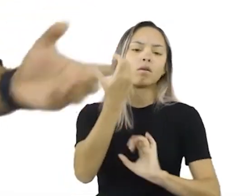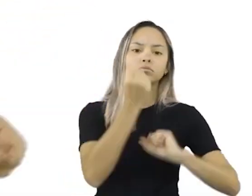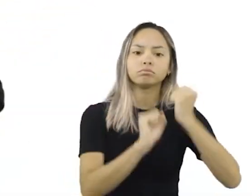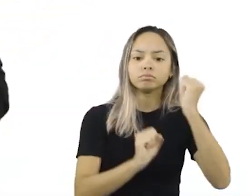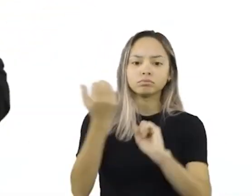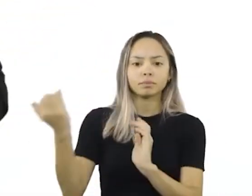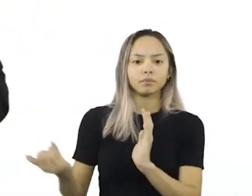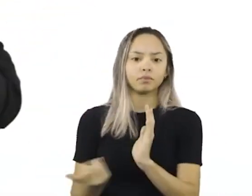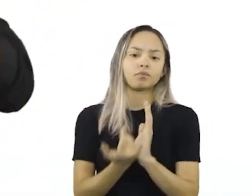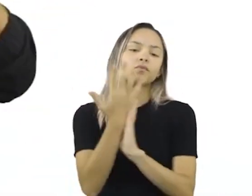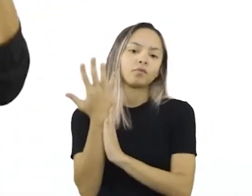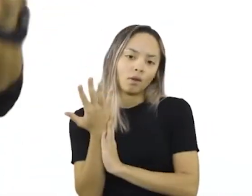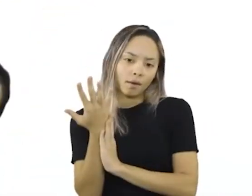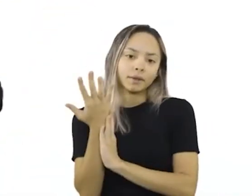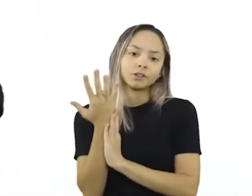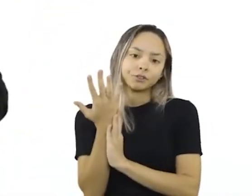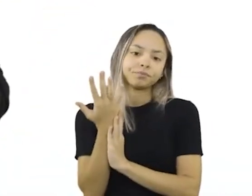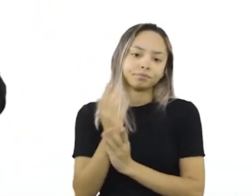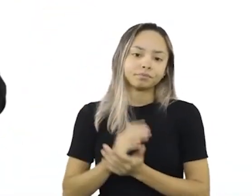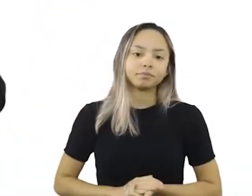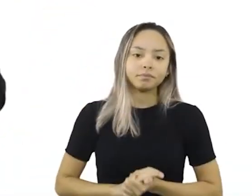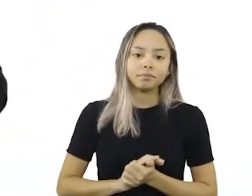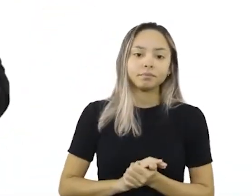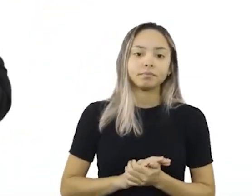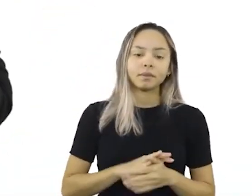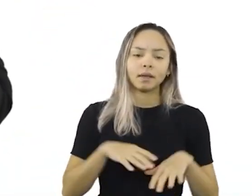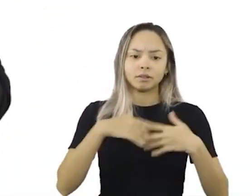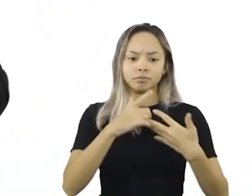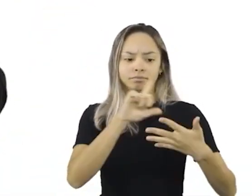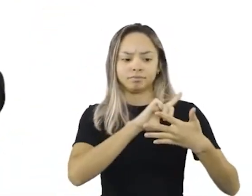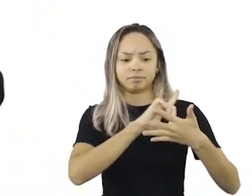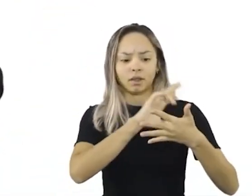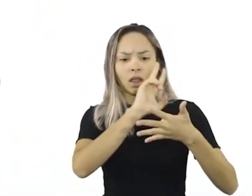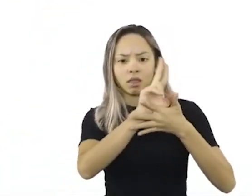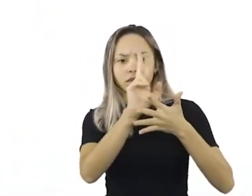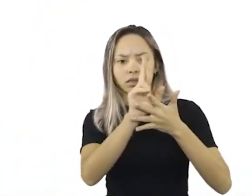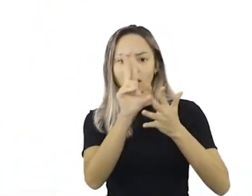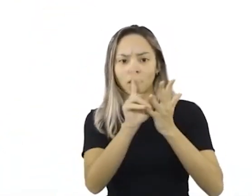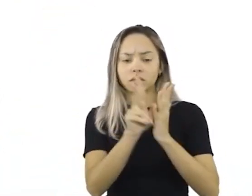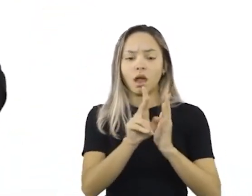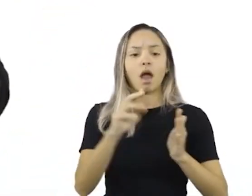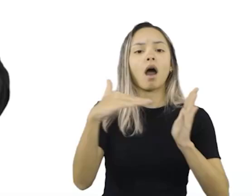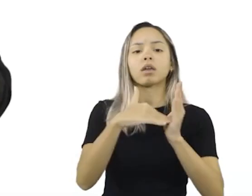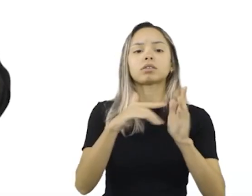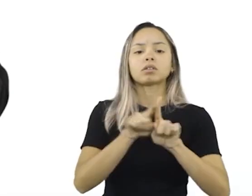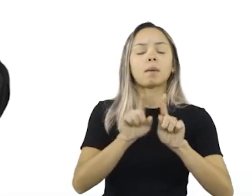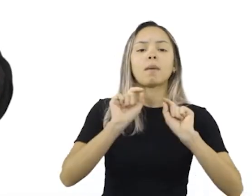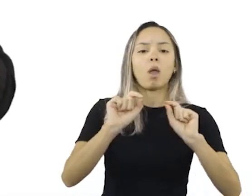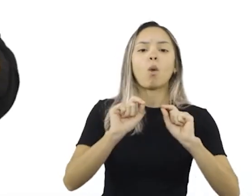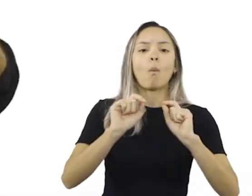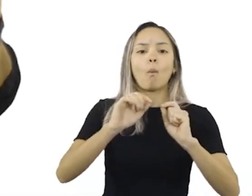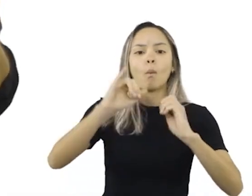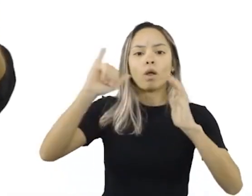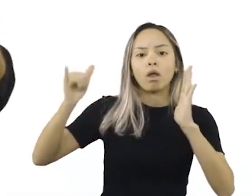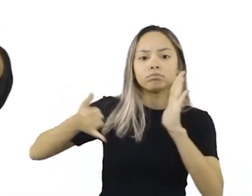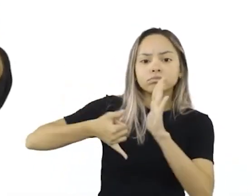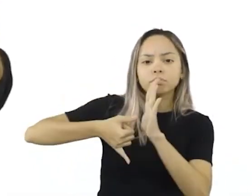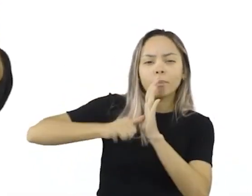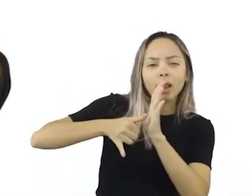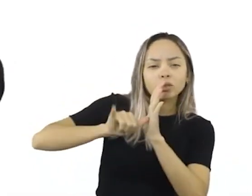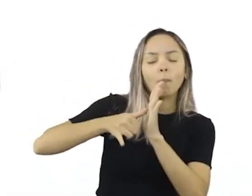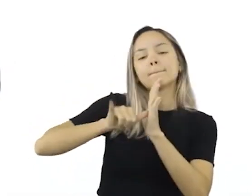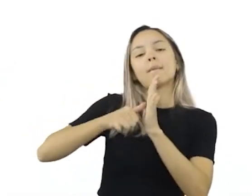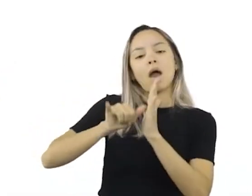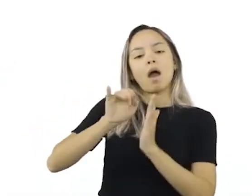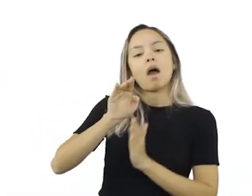Companhia Siderúrgica Nacional, a Vale do Rio Doce, a própria Petrobras. Então, e aí você vê essa